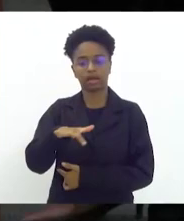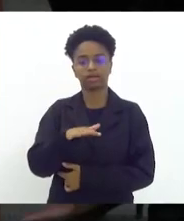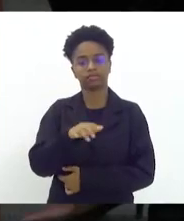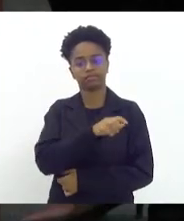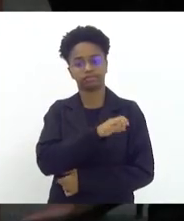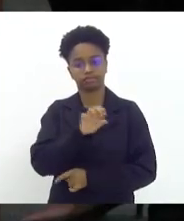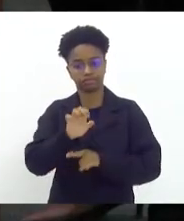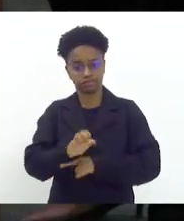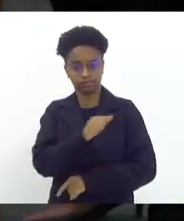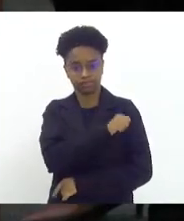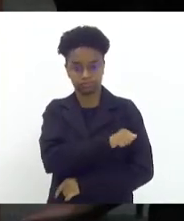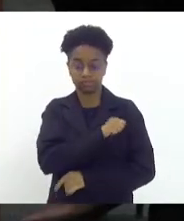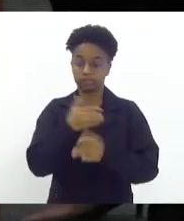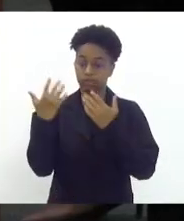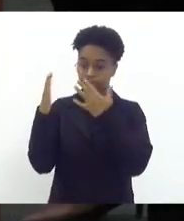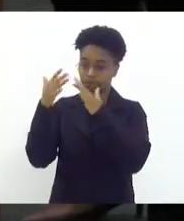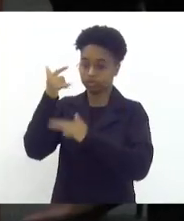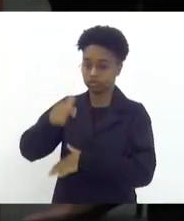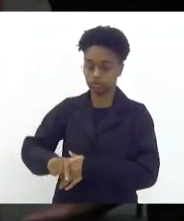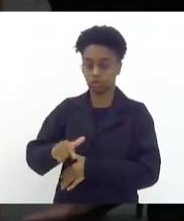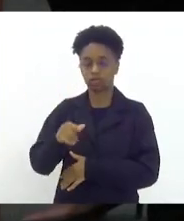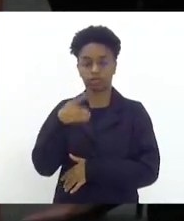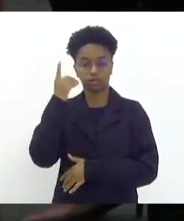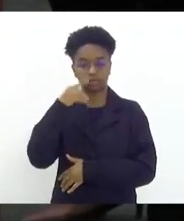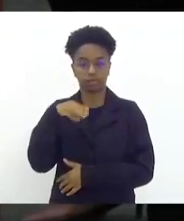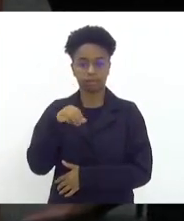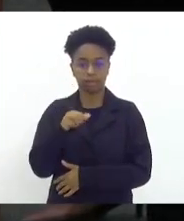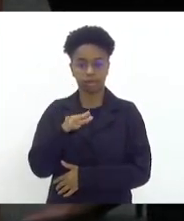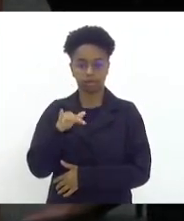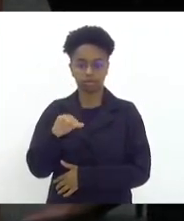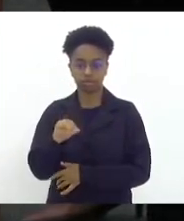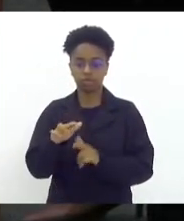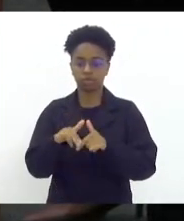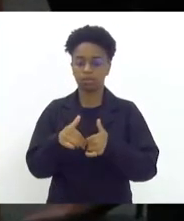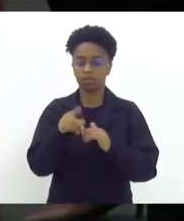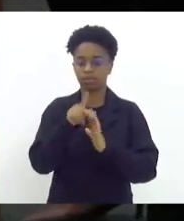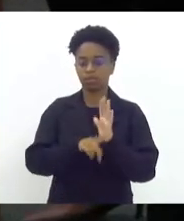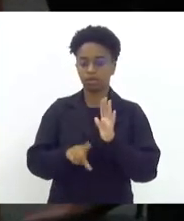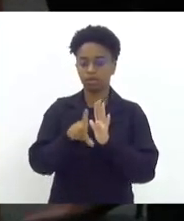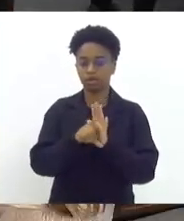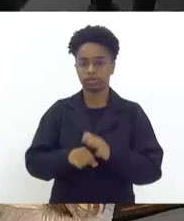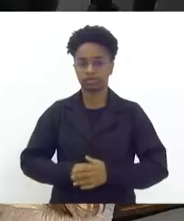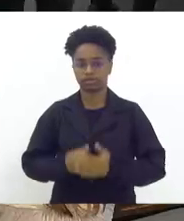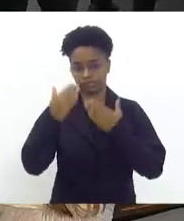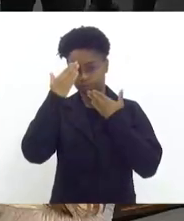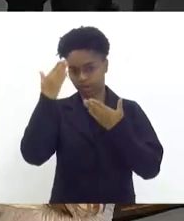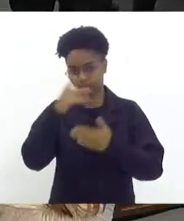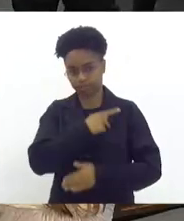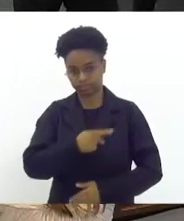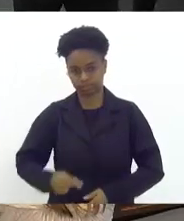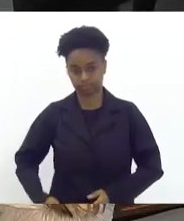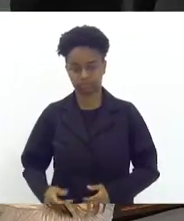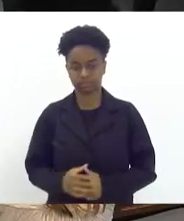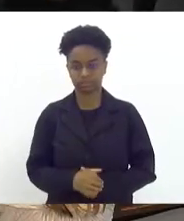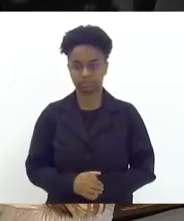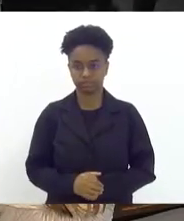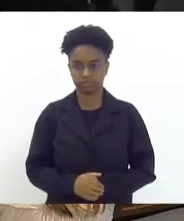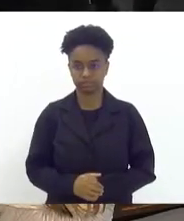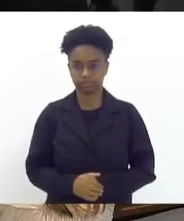parabenizando Nobre colega Deputado Márcio canela pelo pelo projeto de lei Obrigada presidente